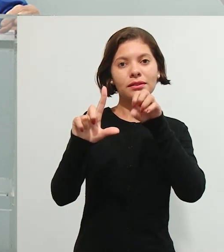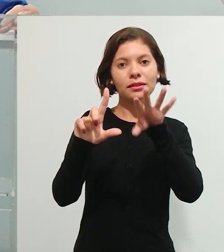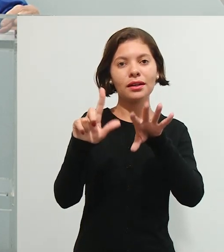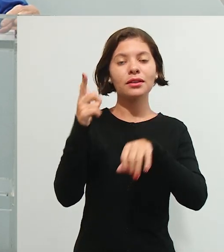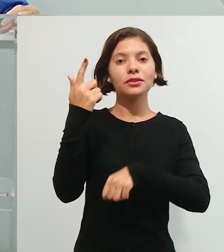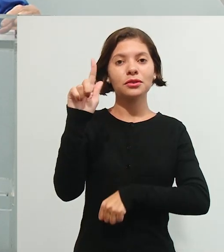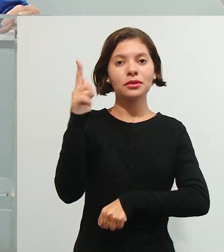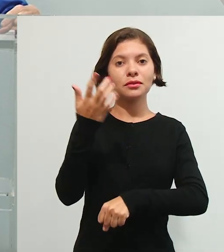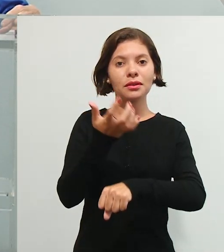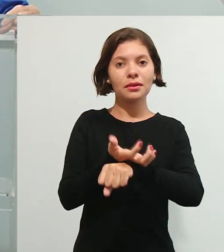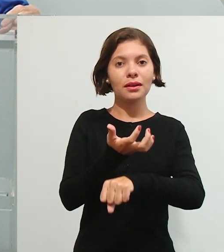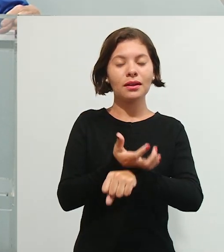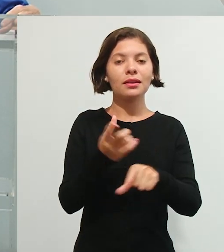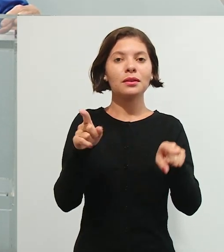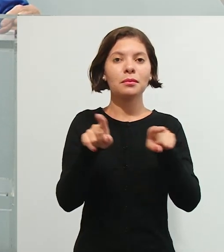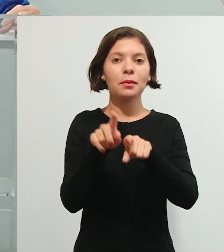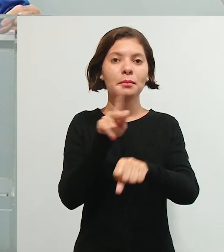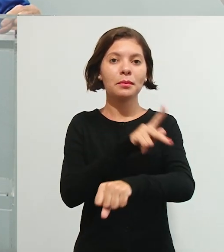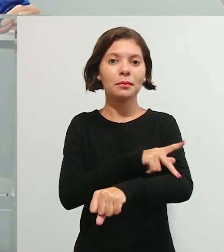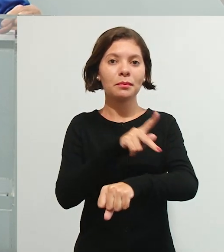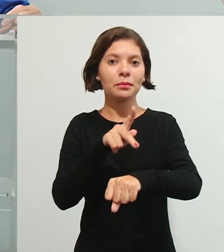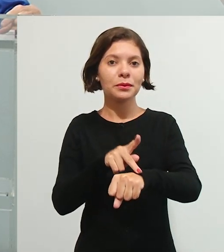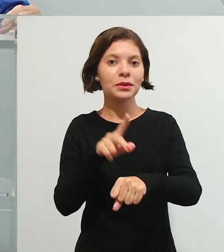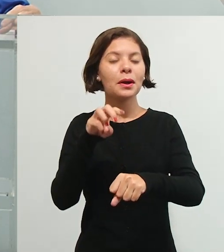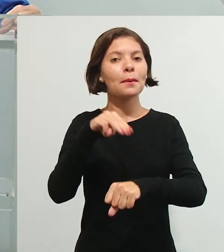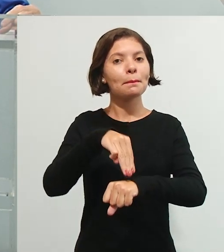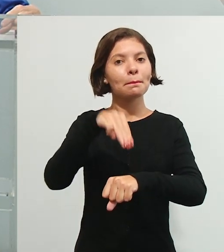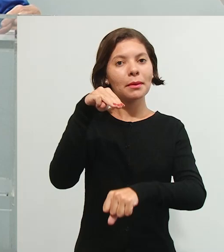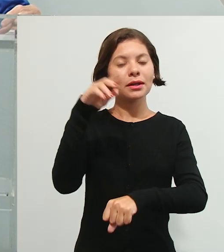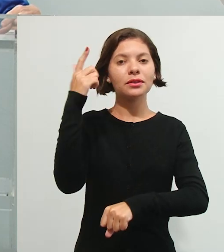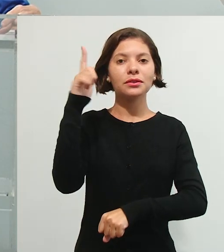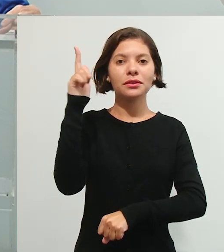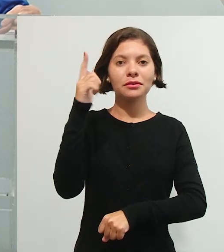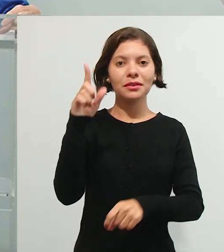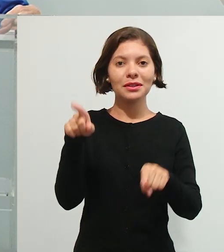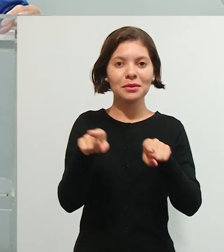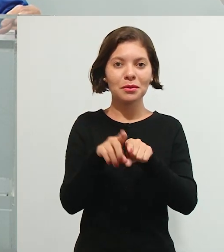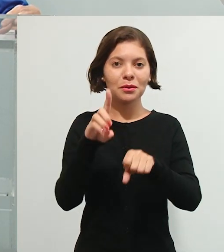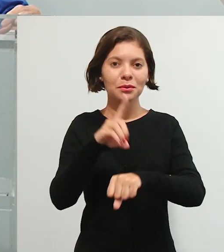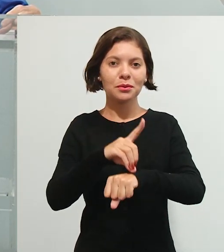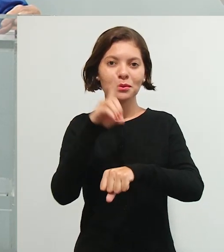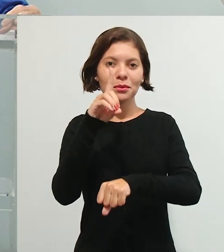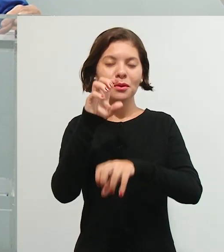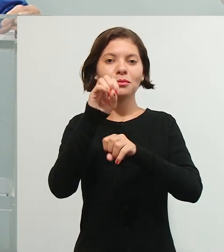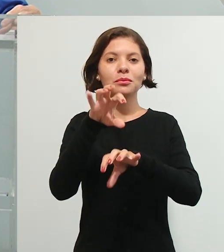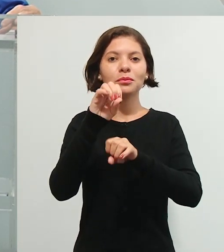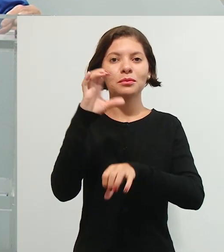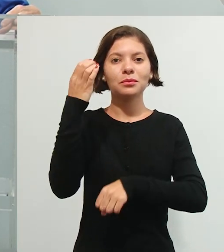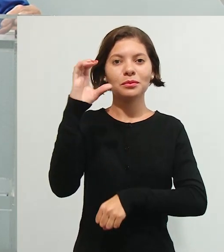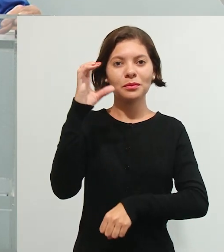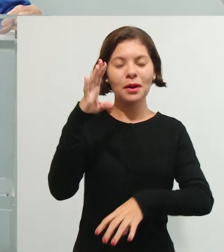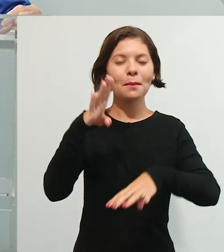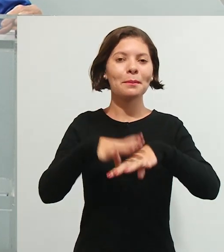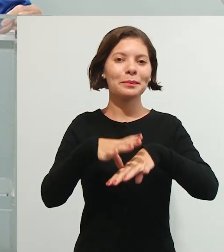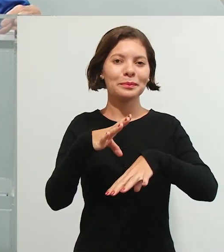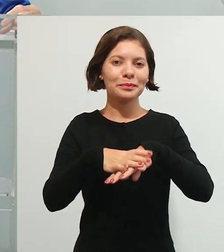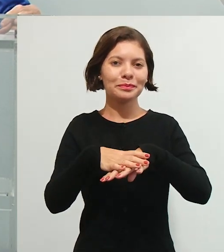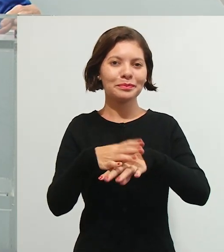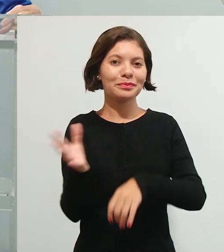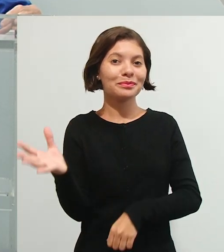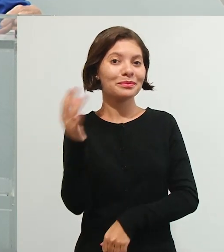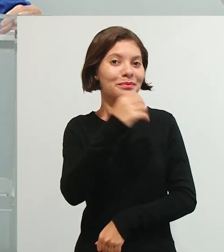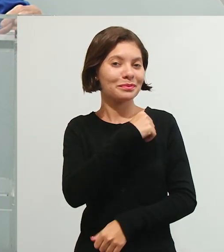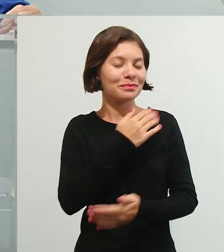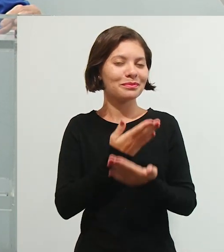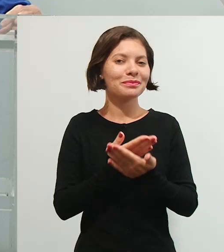em Geografia e pedagogia sou mestre em Geografia e Doutor em educação ciências e matemática Vamos